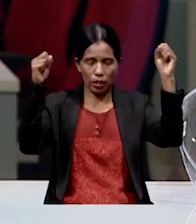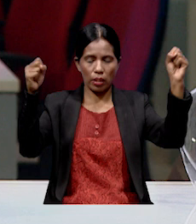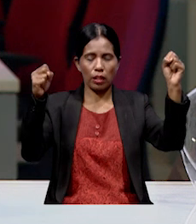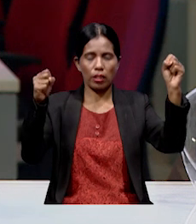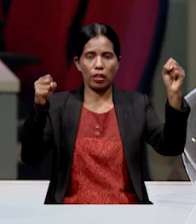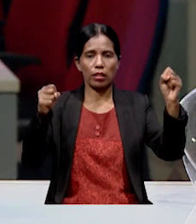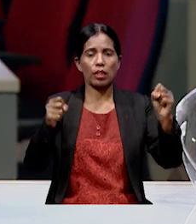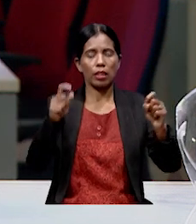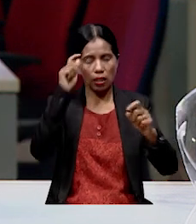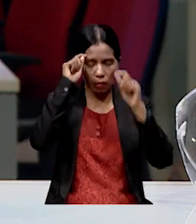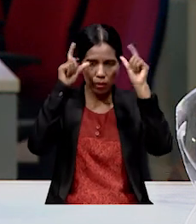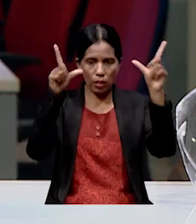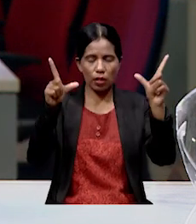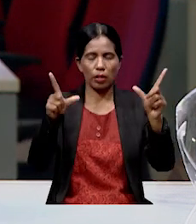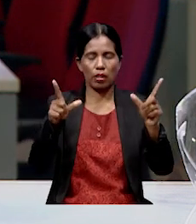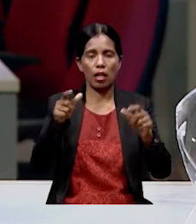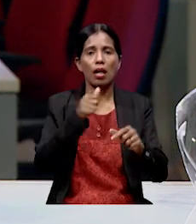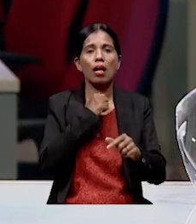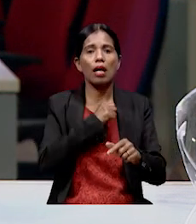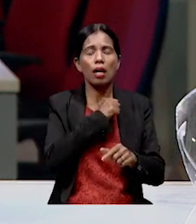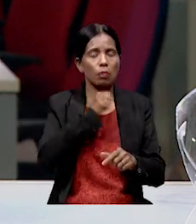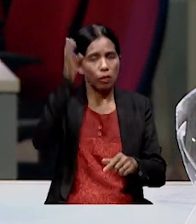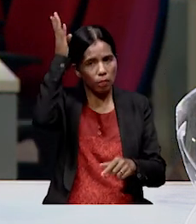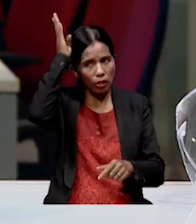Episcopal Timorense, Dom Norberto Amaral.